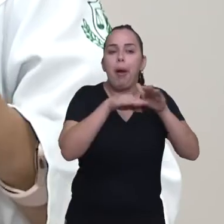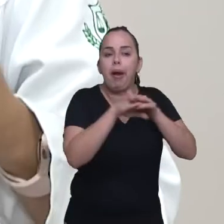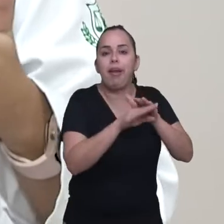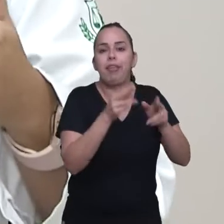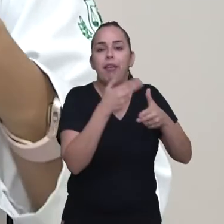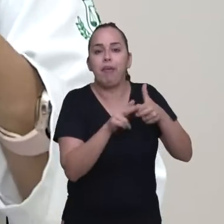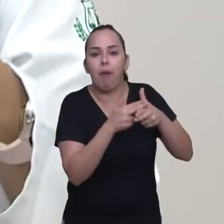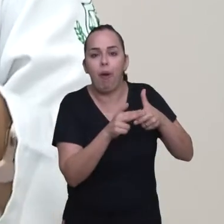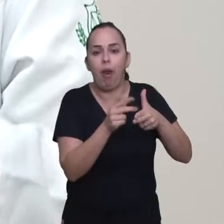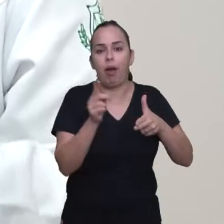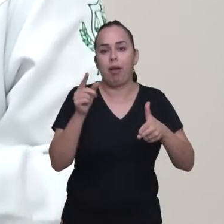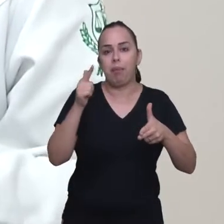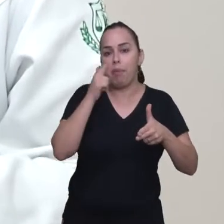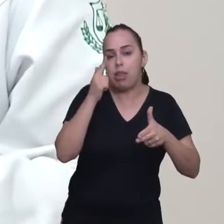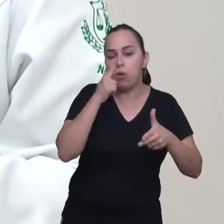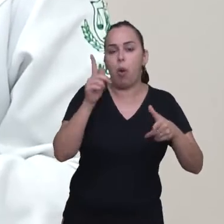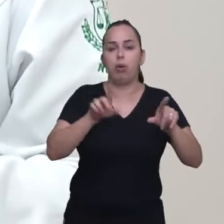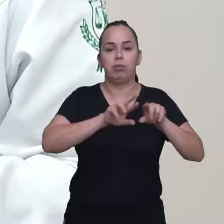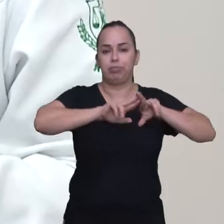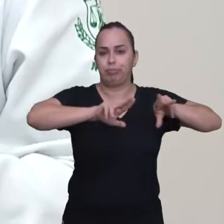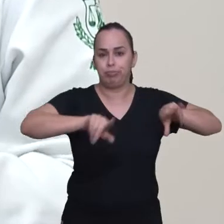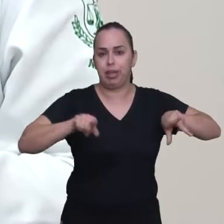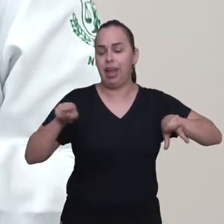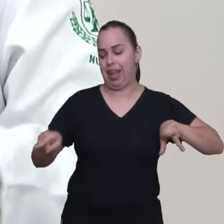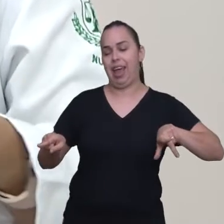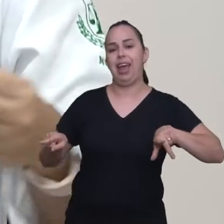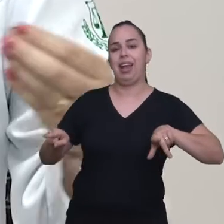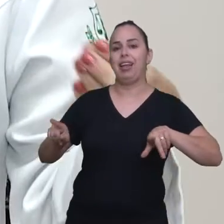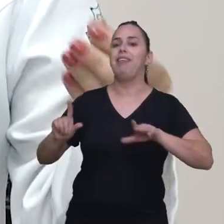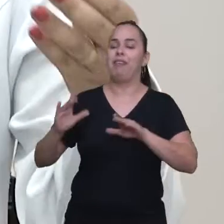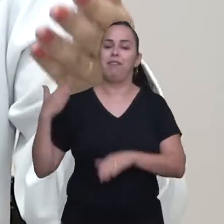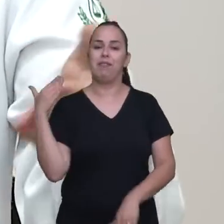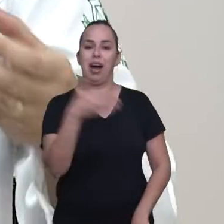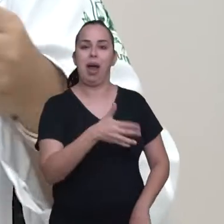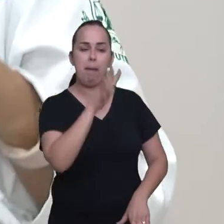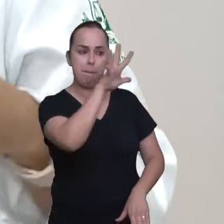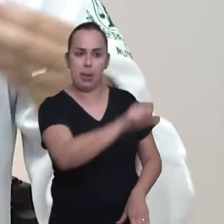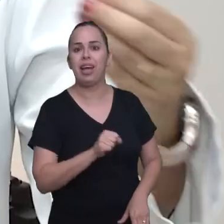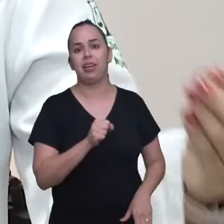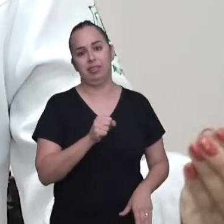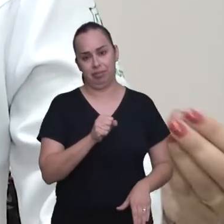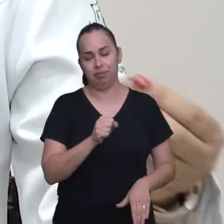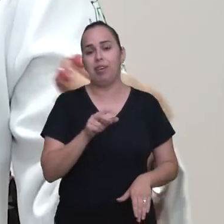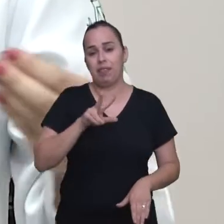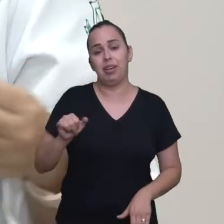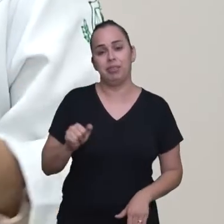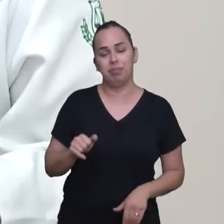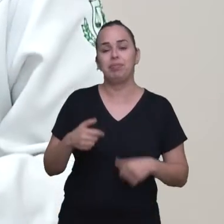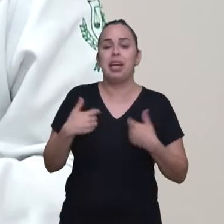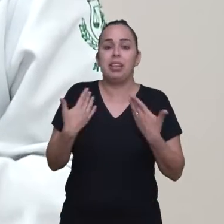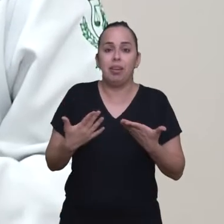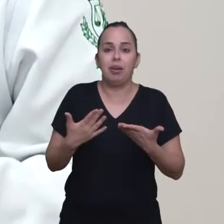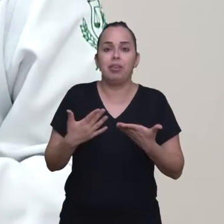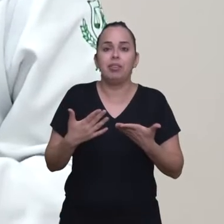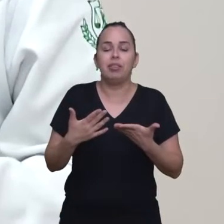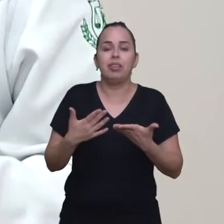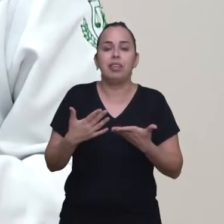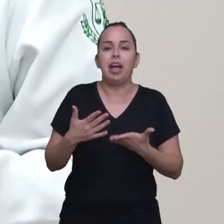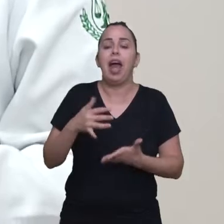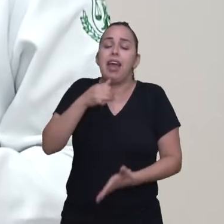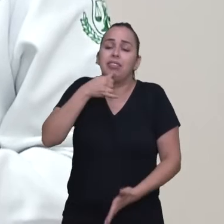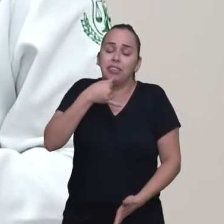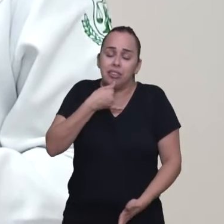tem chocolate. E quase certeza que essa criança vai assaltar a geladeira, vai assaltar o armário. E é até